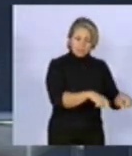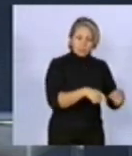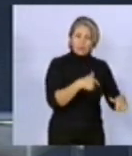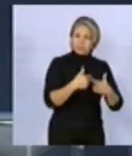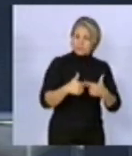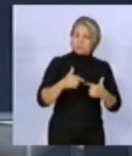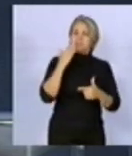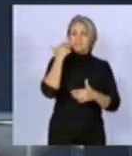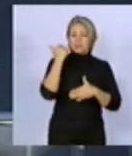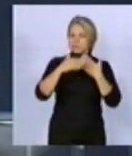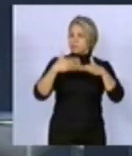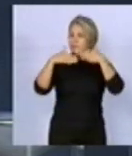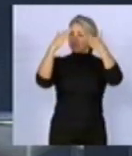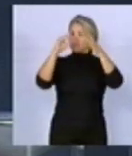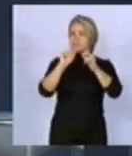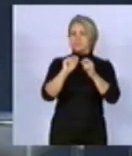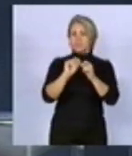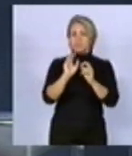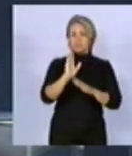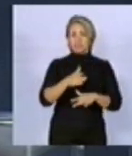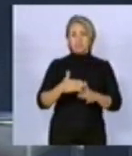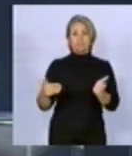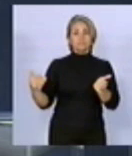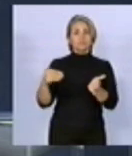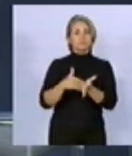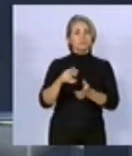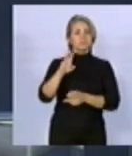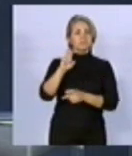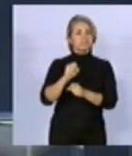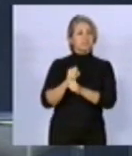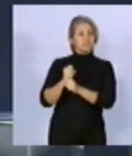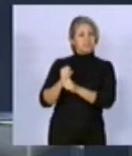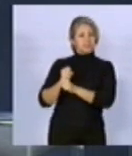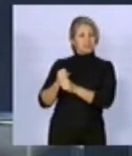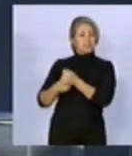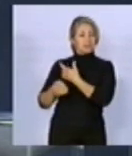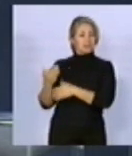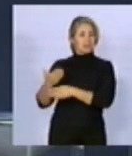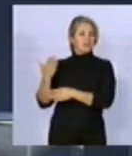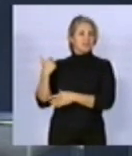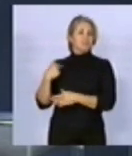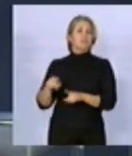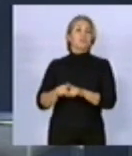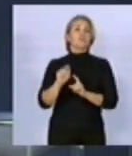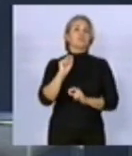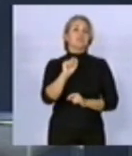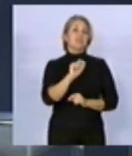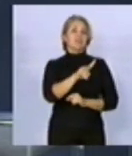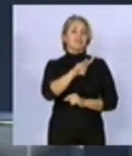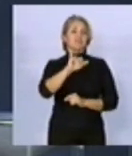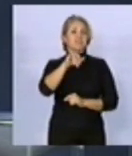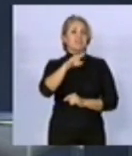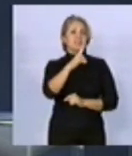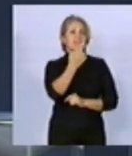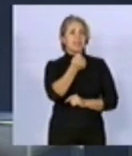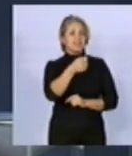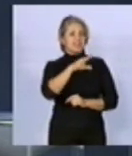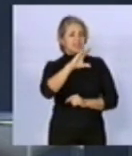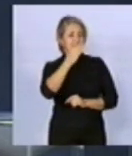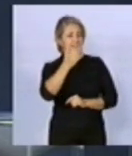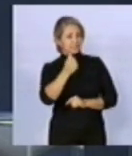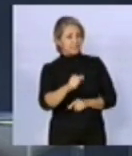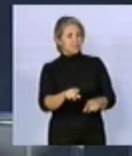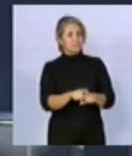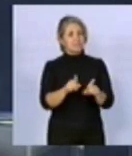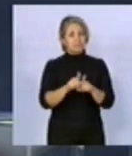progressos que nós já fizemos ao longo dos últimos 50 anos o que foi a vinhaça o quê foi é o